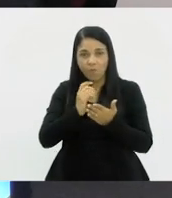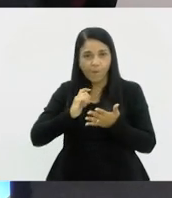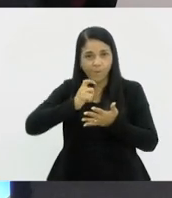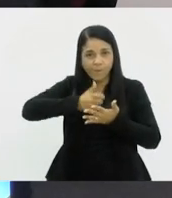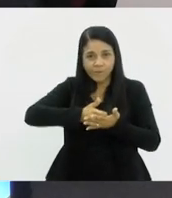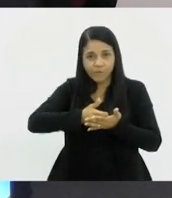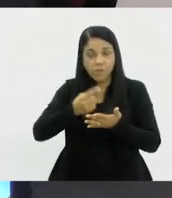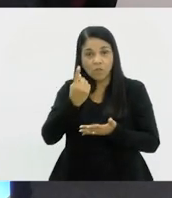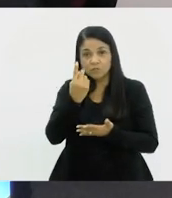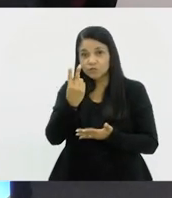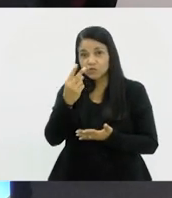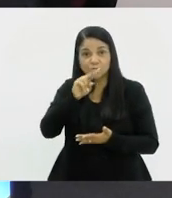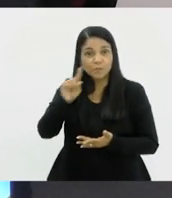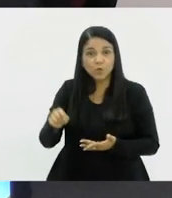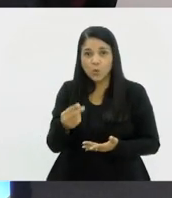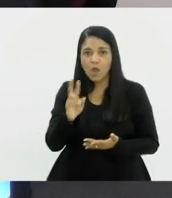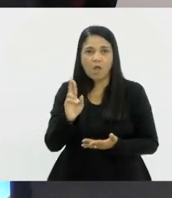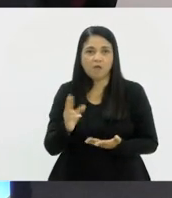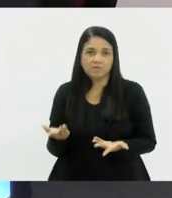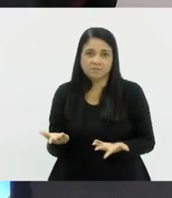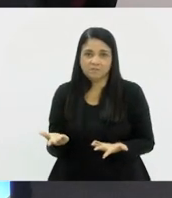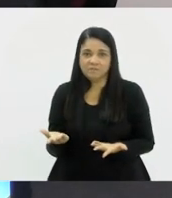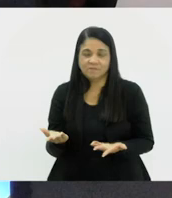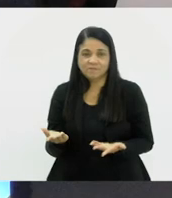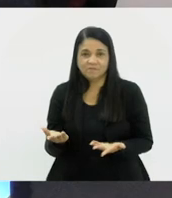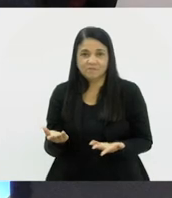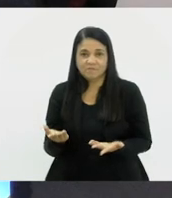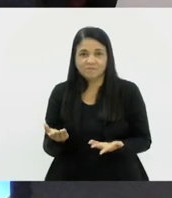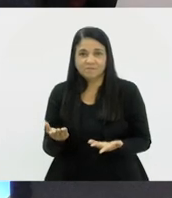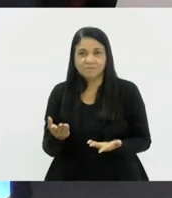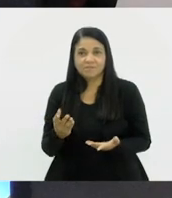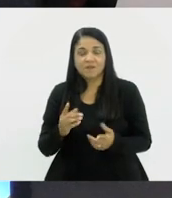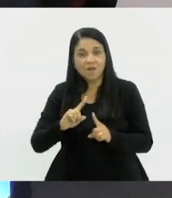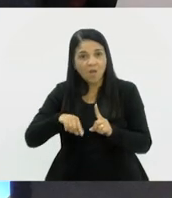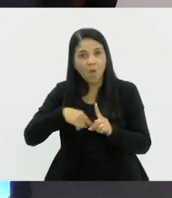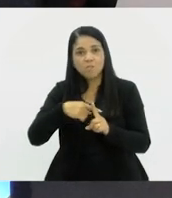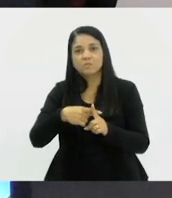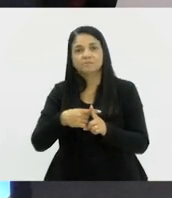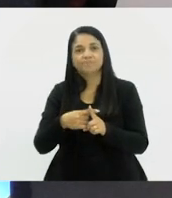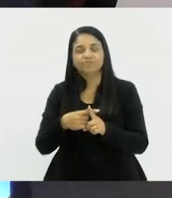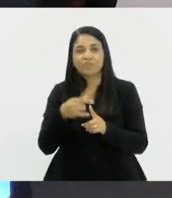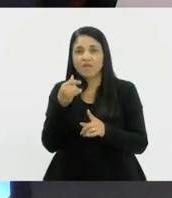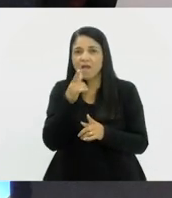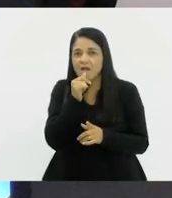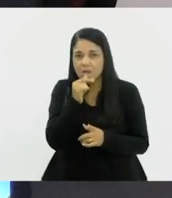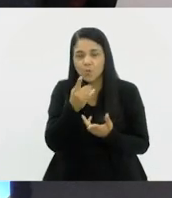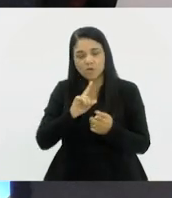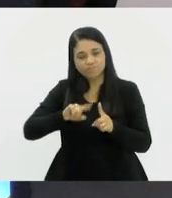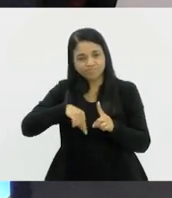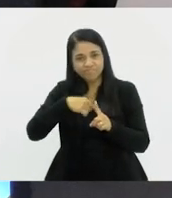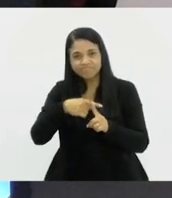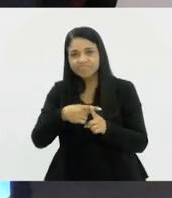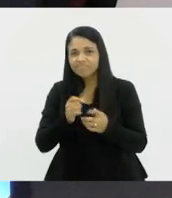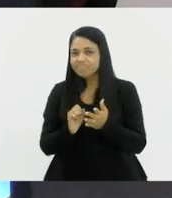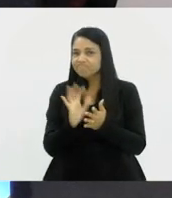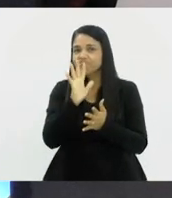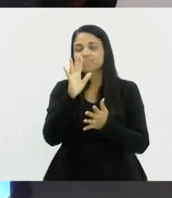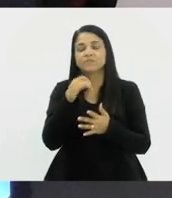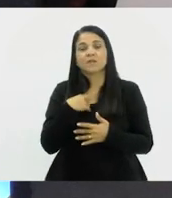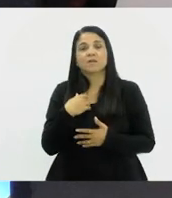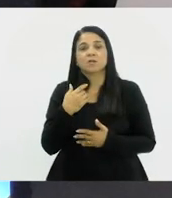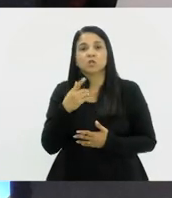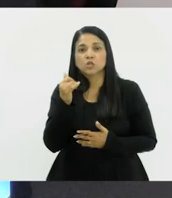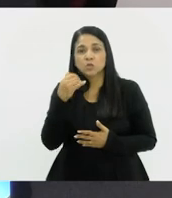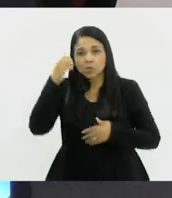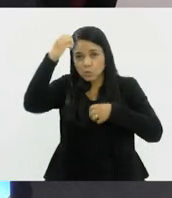o consumidor e privilegiando as altas contas de água altas contas de luz bancos etc